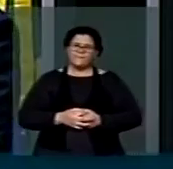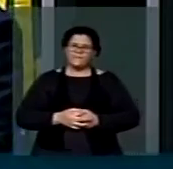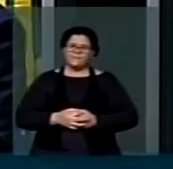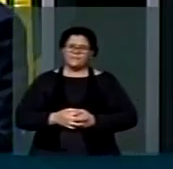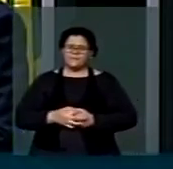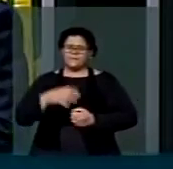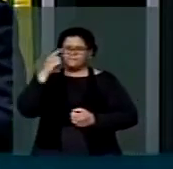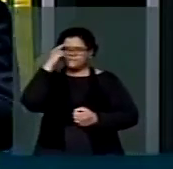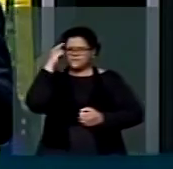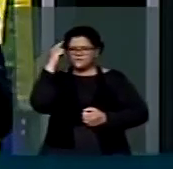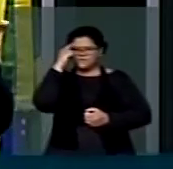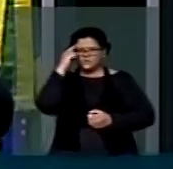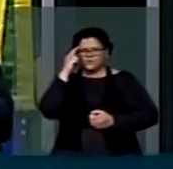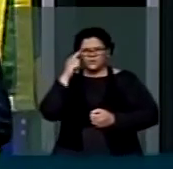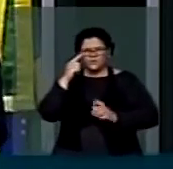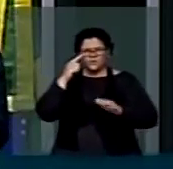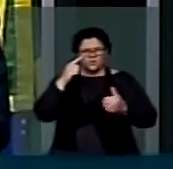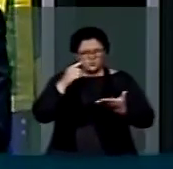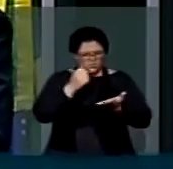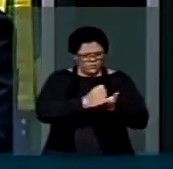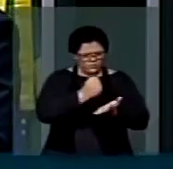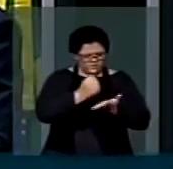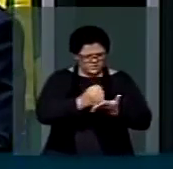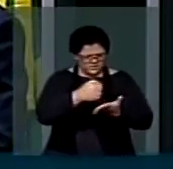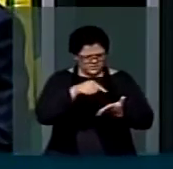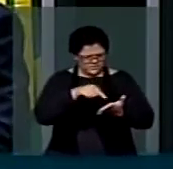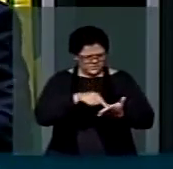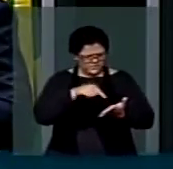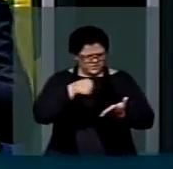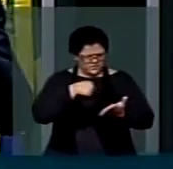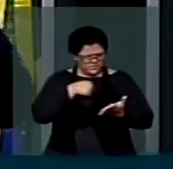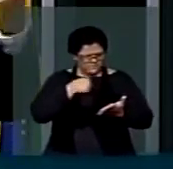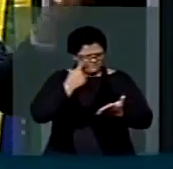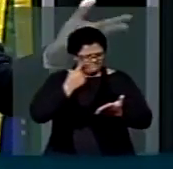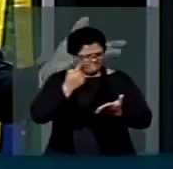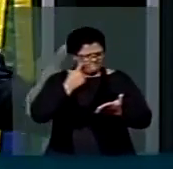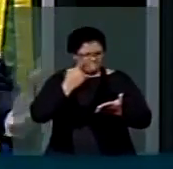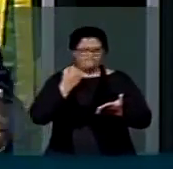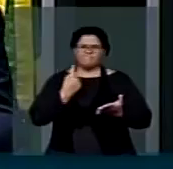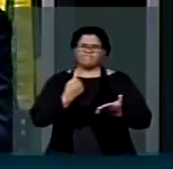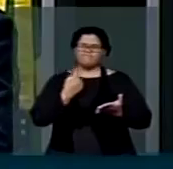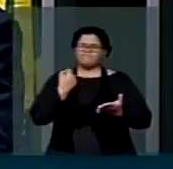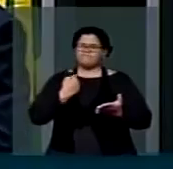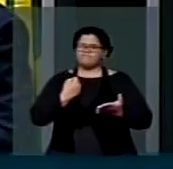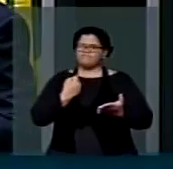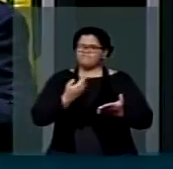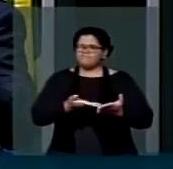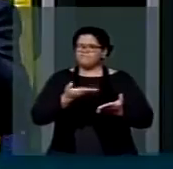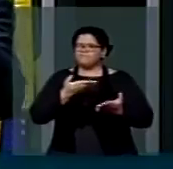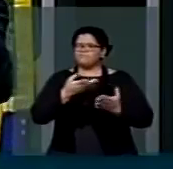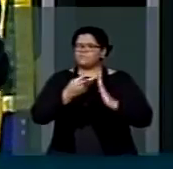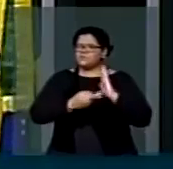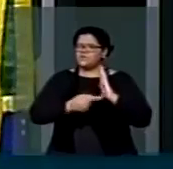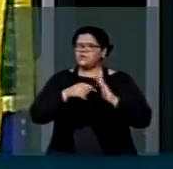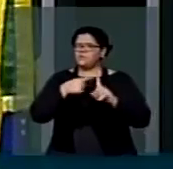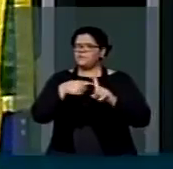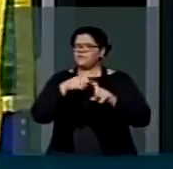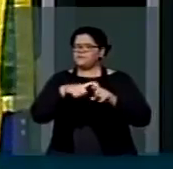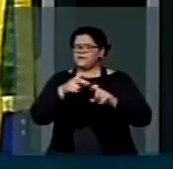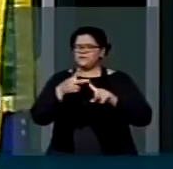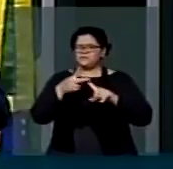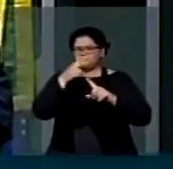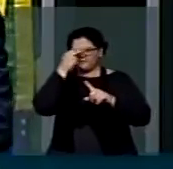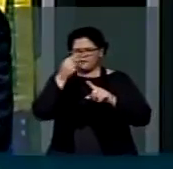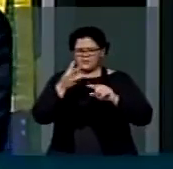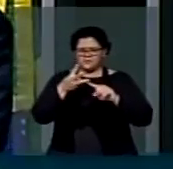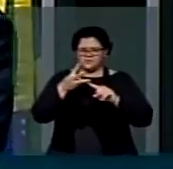labirintos de contratos de Brasil, de Ministério da Saúde, de Programa Mais Médicos, de prefeito,